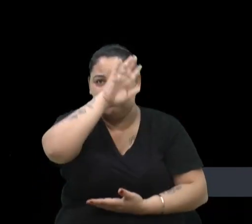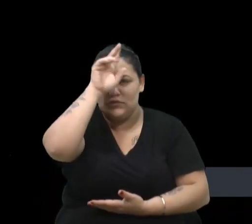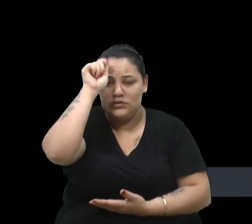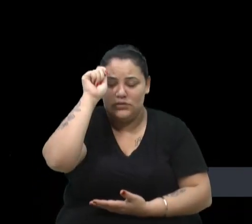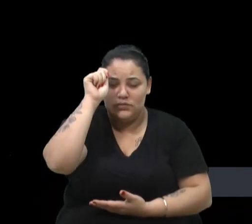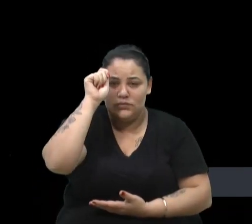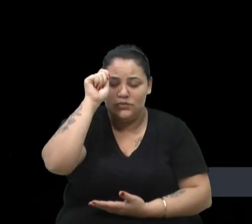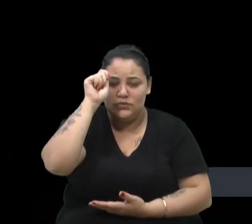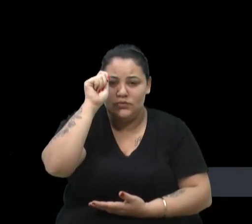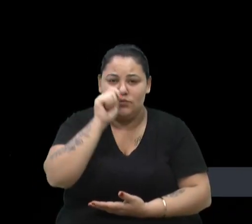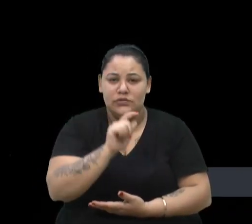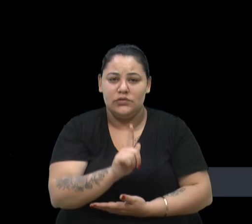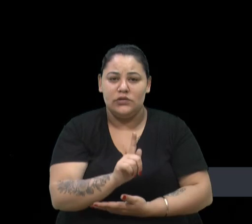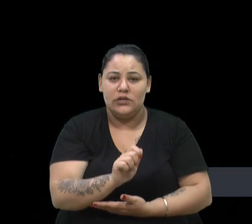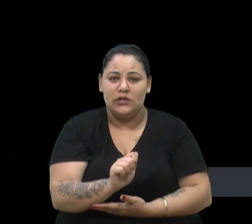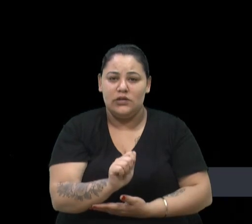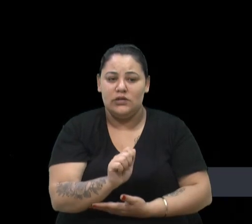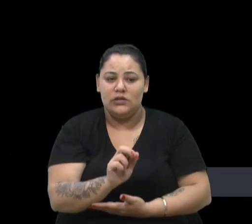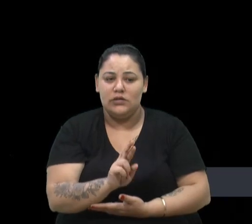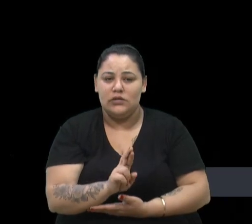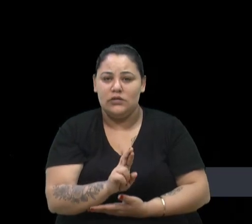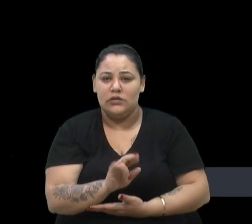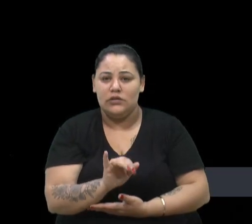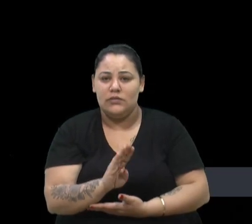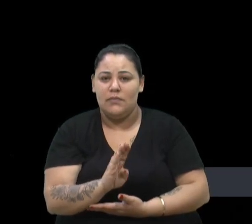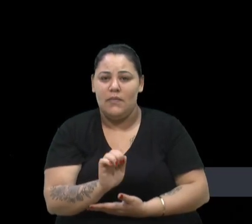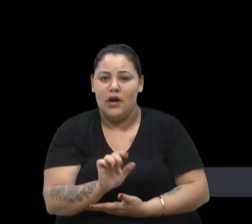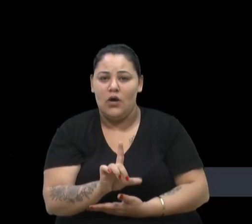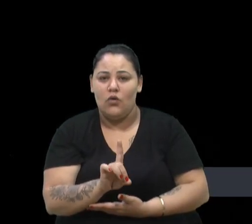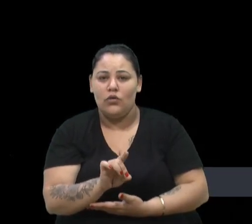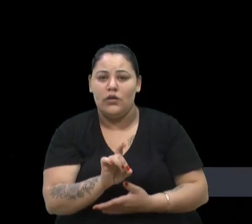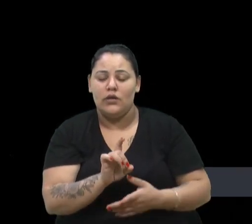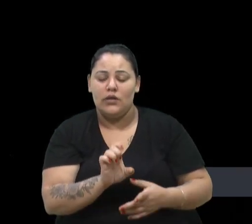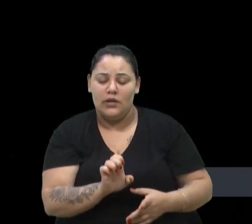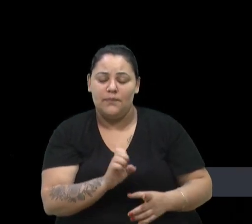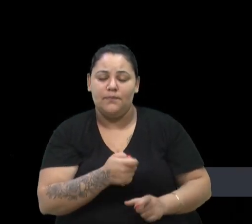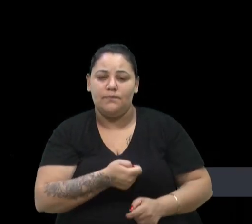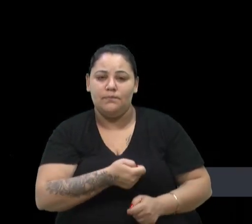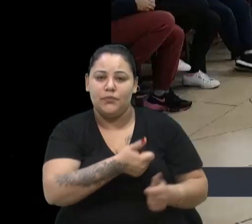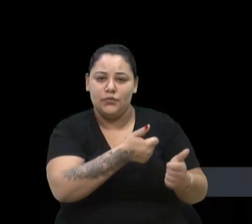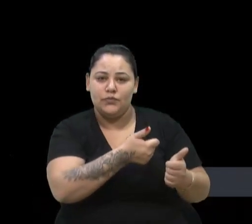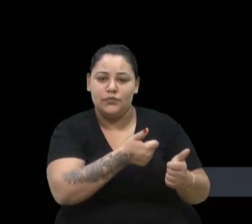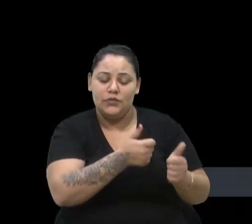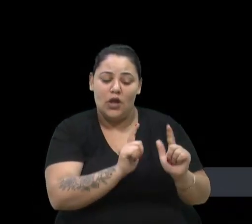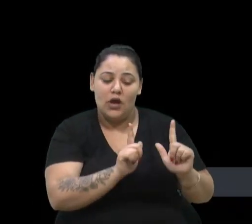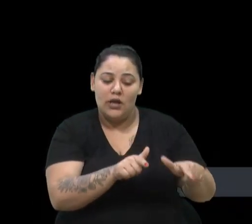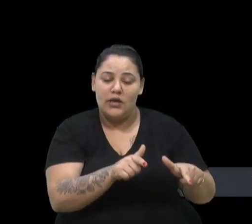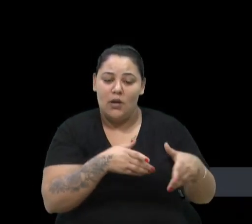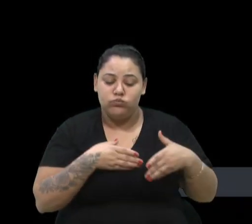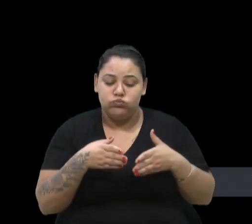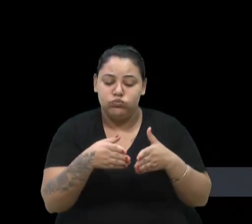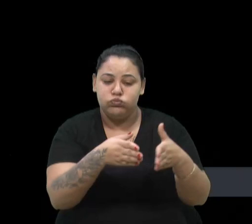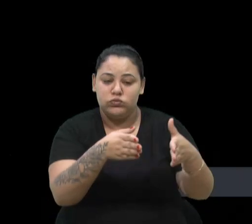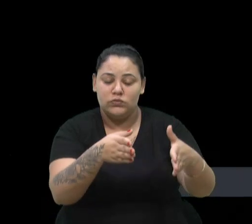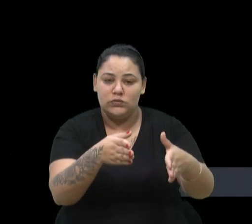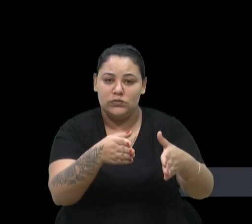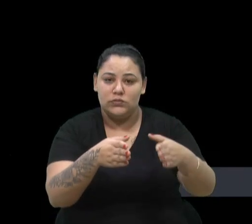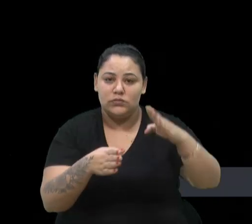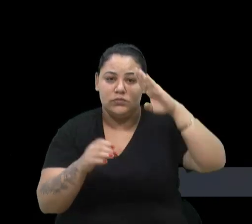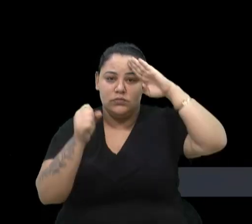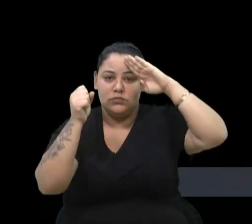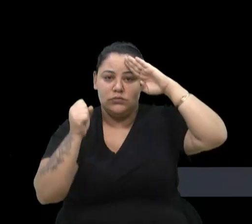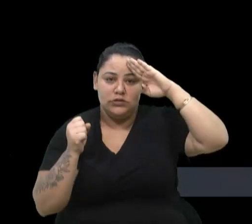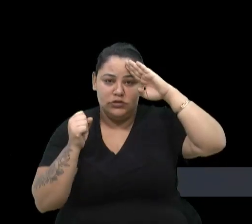2015 houve a transferência para Caxias do Sul onde localizada na estrada do Imigrante que todos